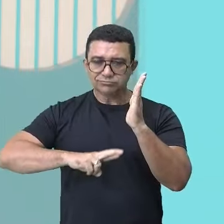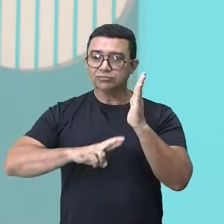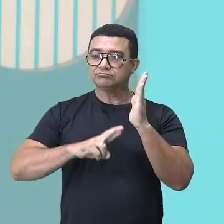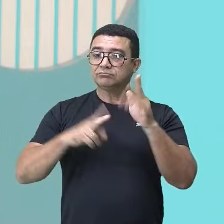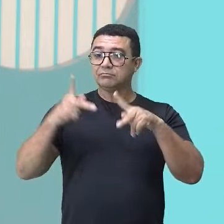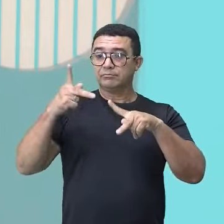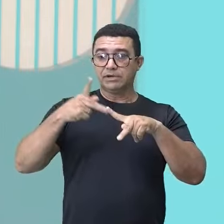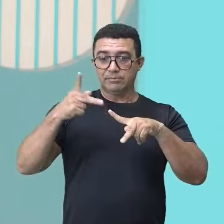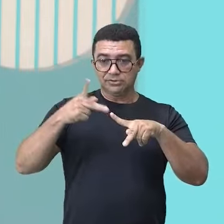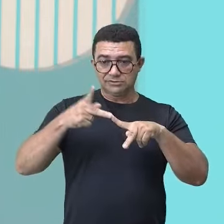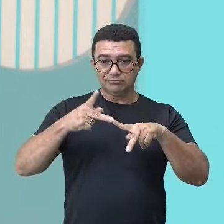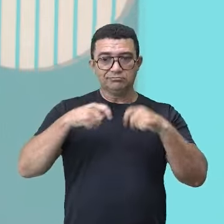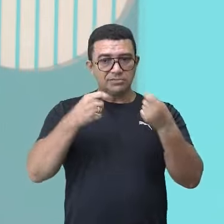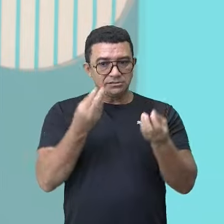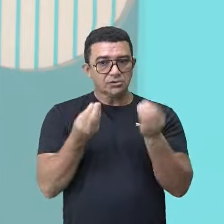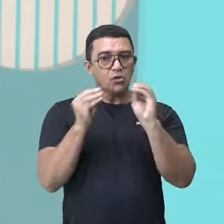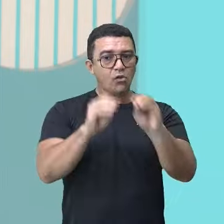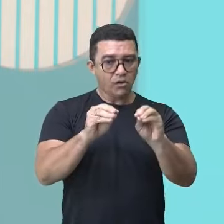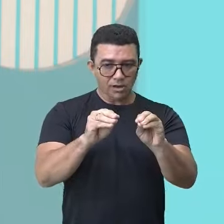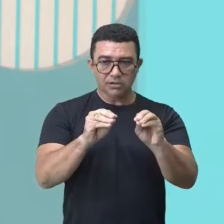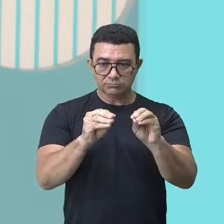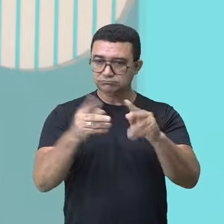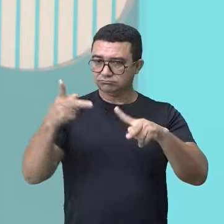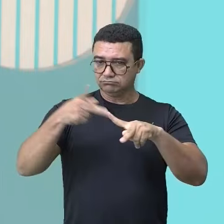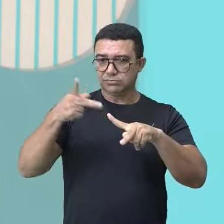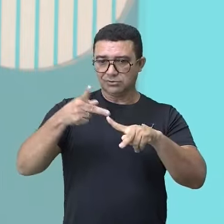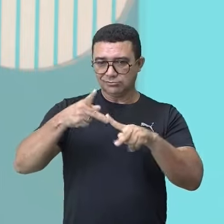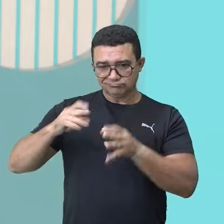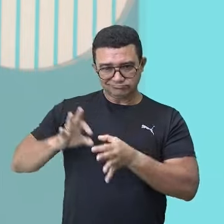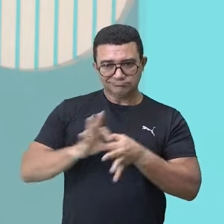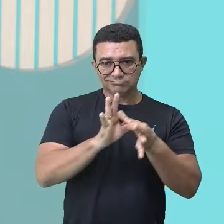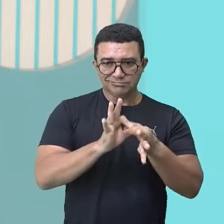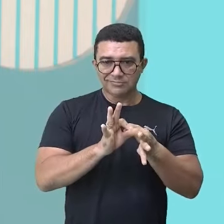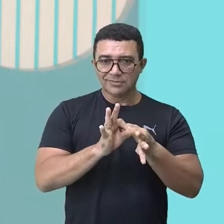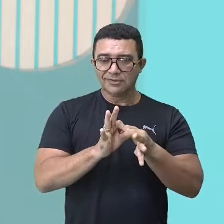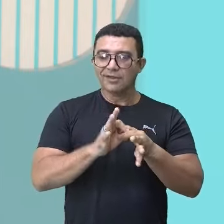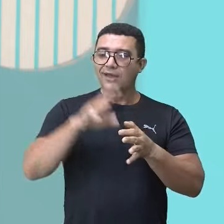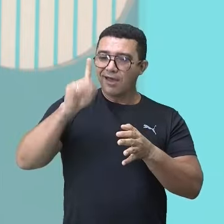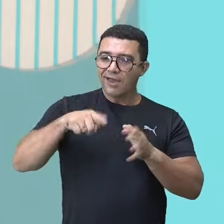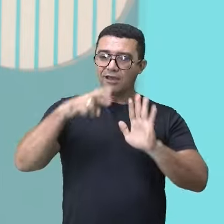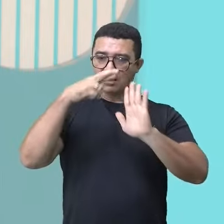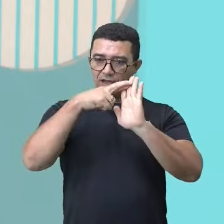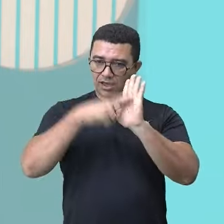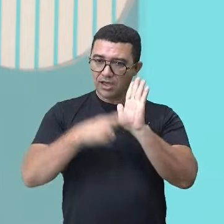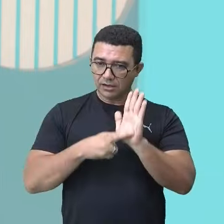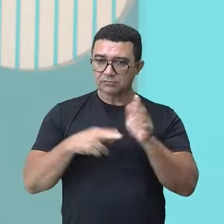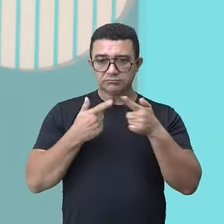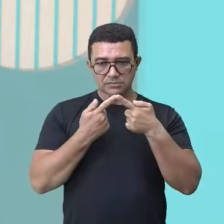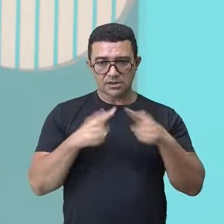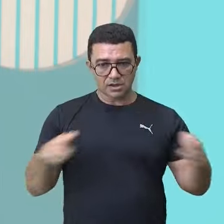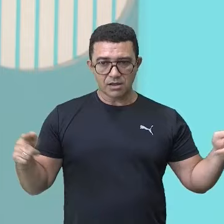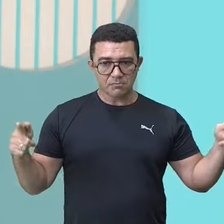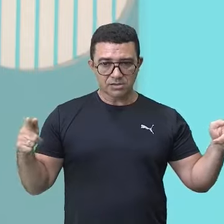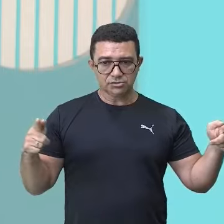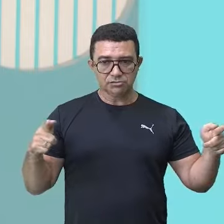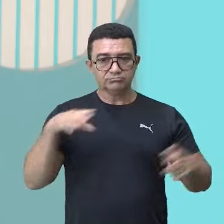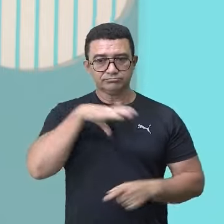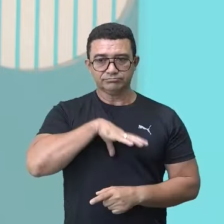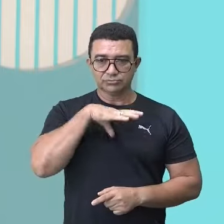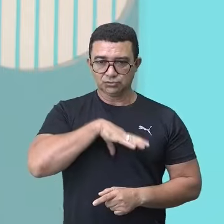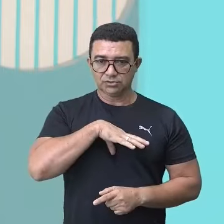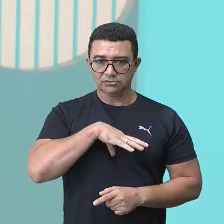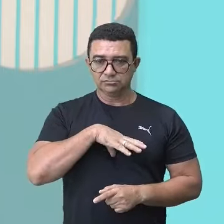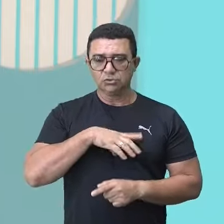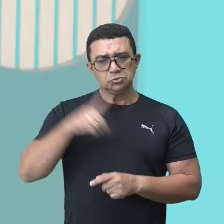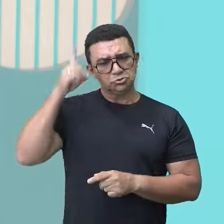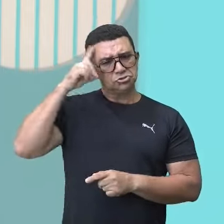preposição deve aparecer lá na hora da escrita porque é Como manda a gramática normativa da Língua Portuguesa no